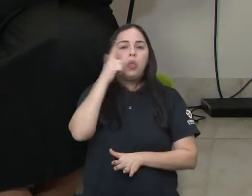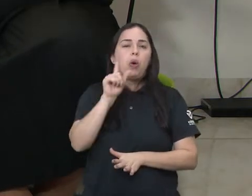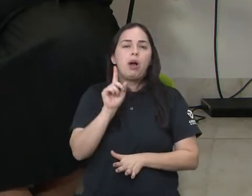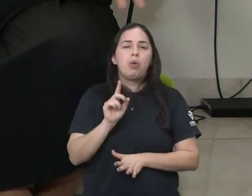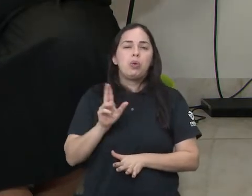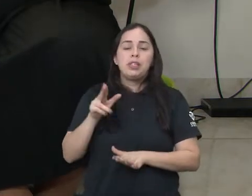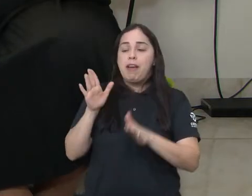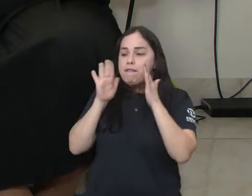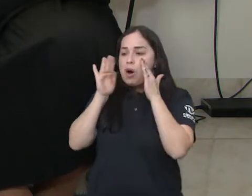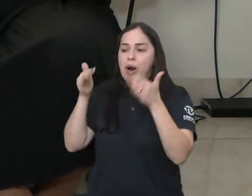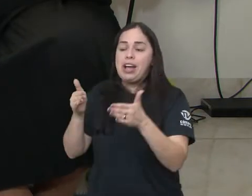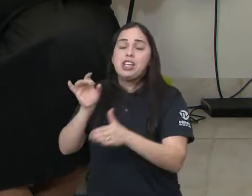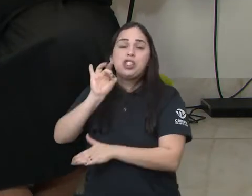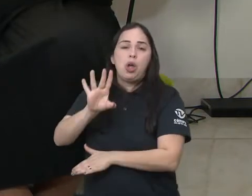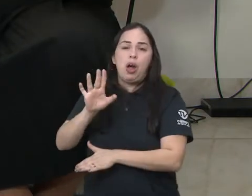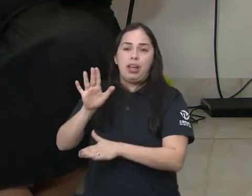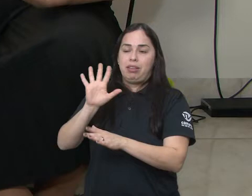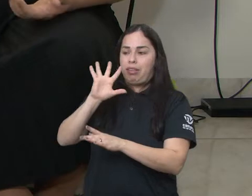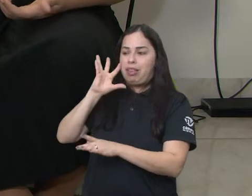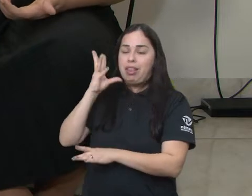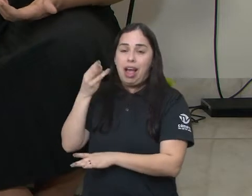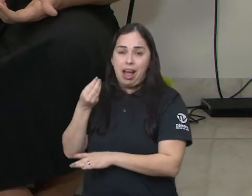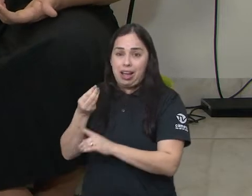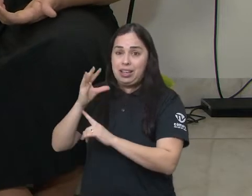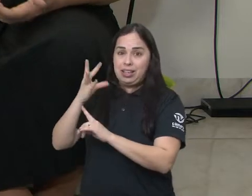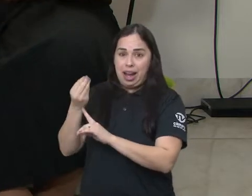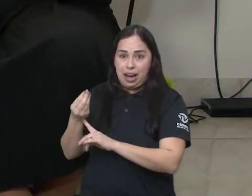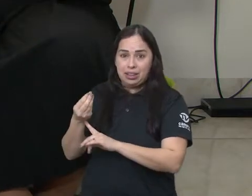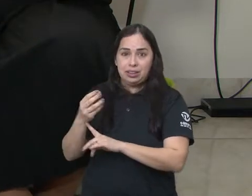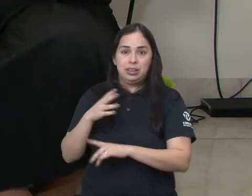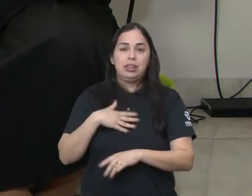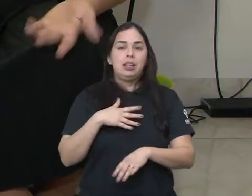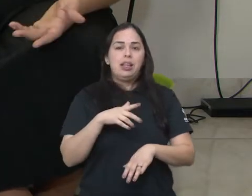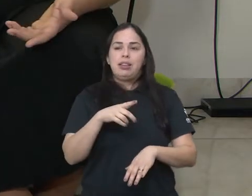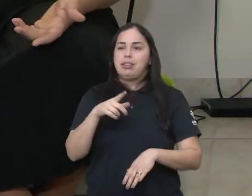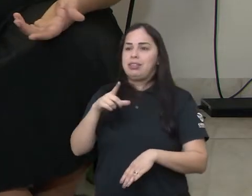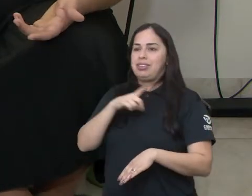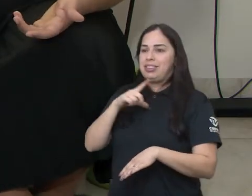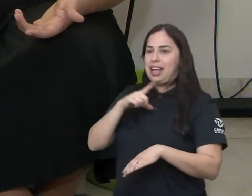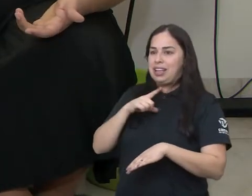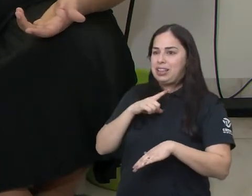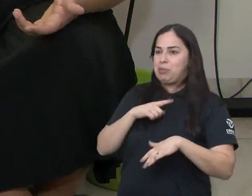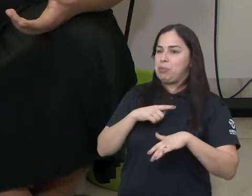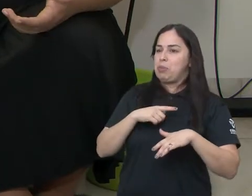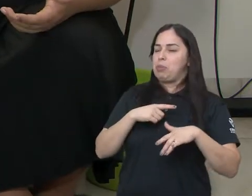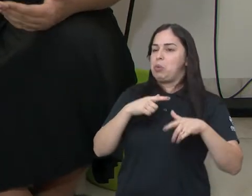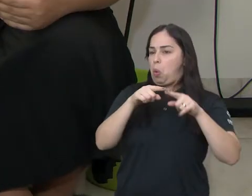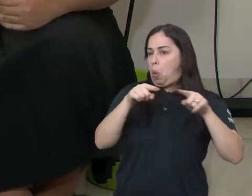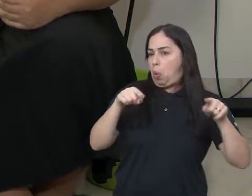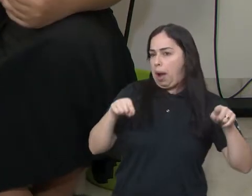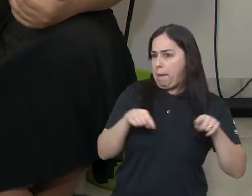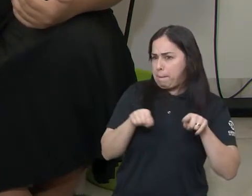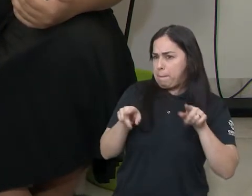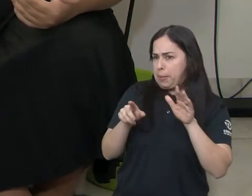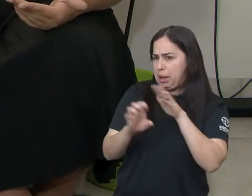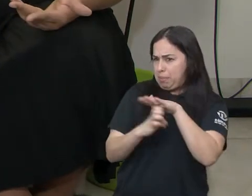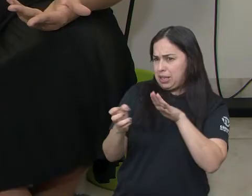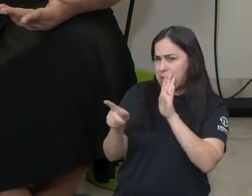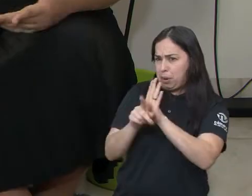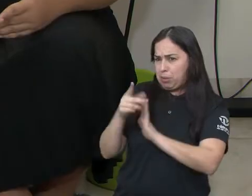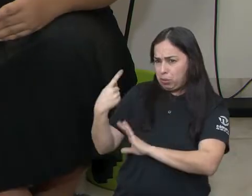arte 100%, agora que eu tô começando a experimentar isso. Você tem a agência também, né? Que é onde a gente tá, inclusive. Então, depois